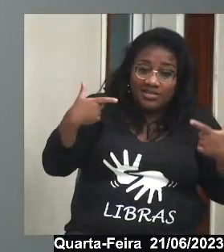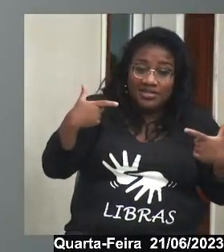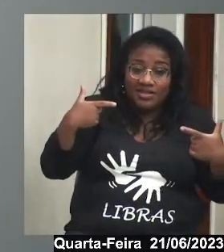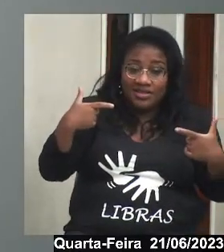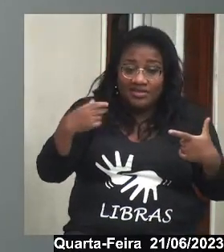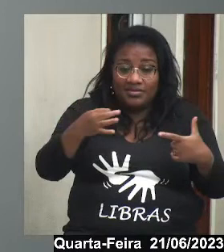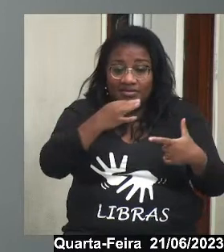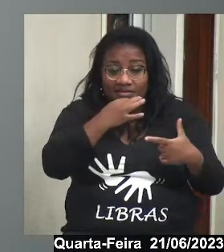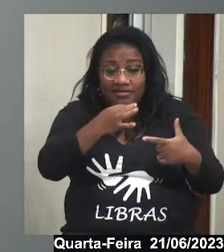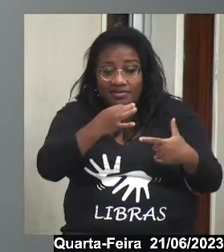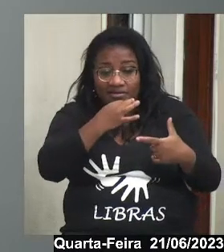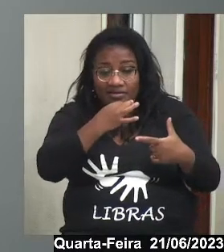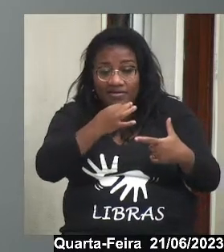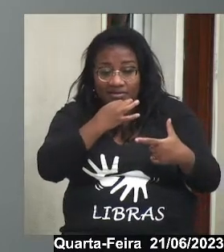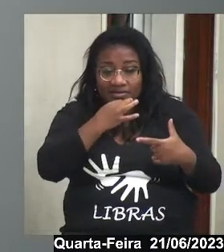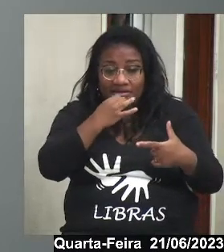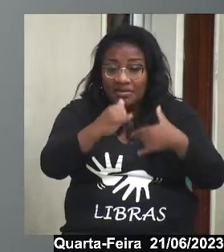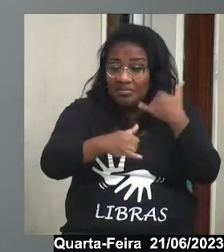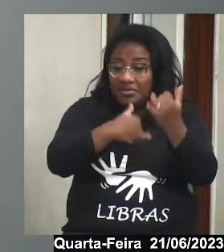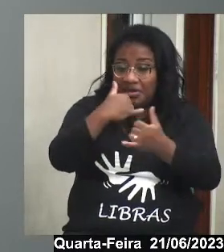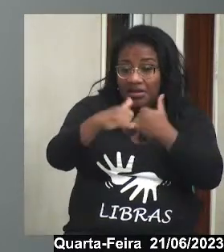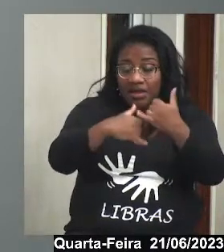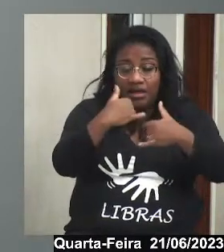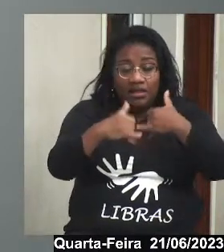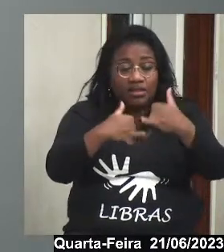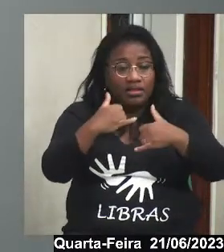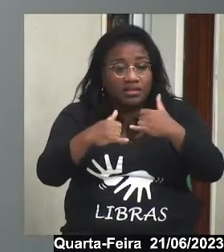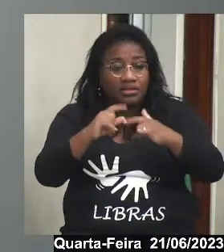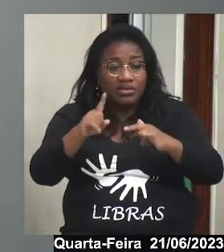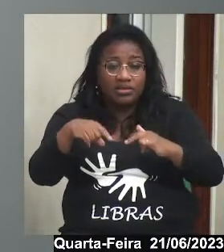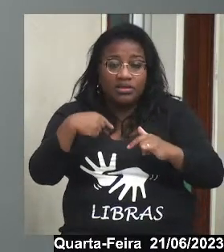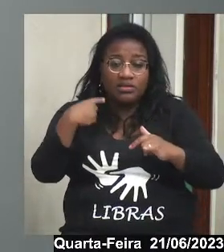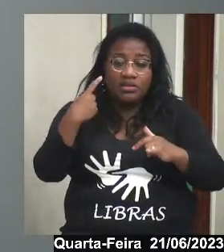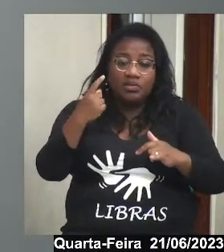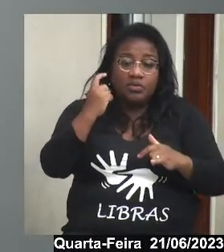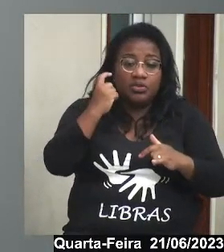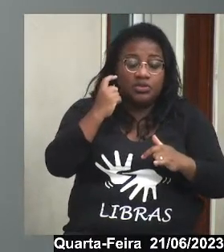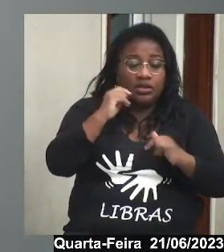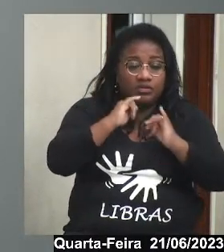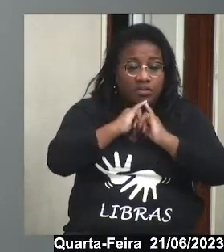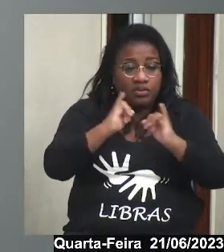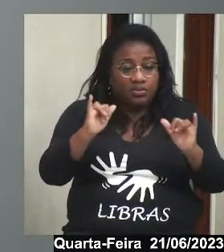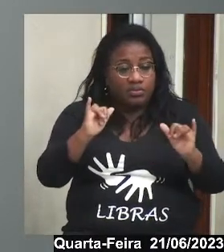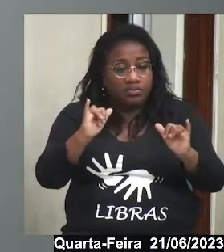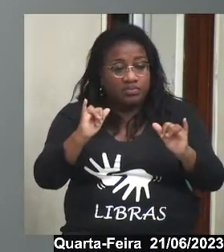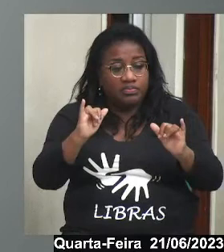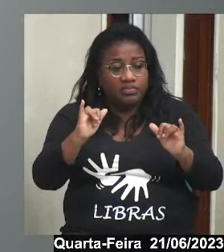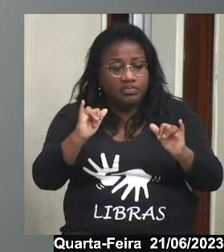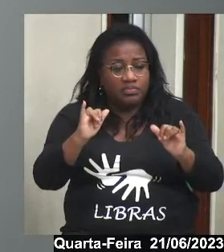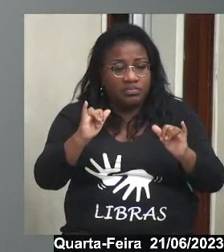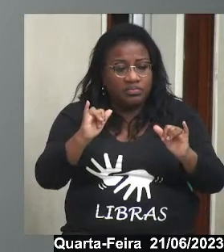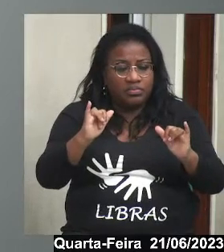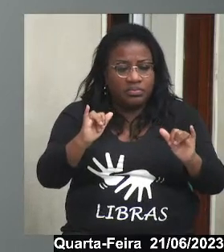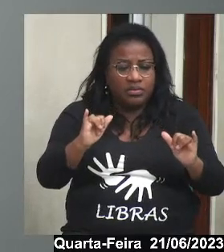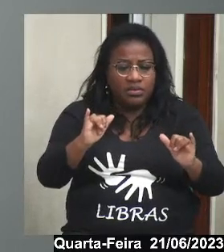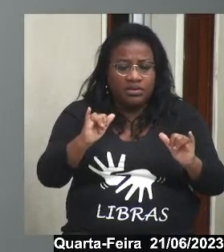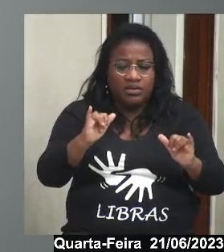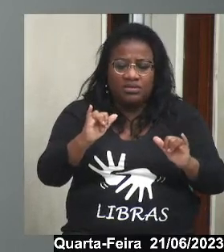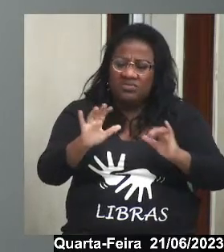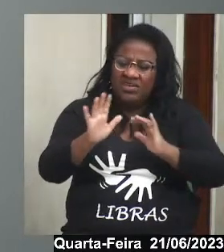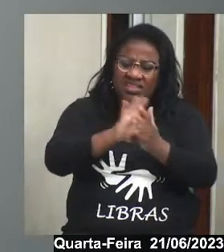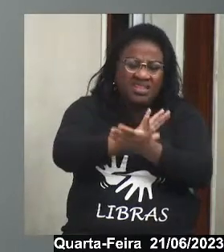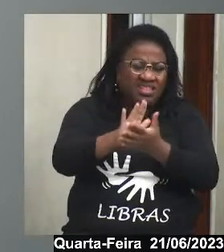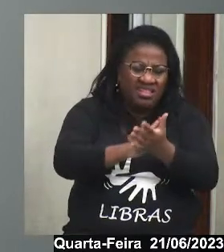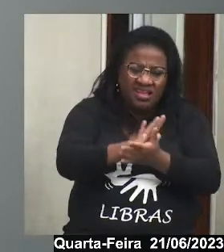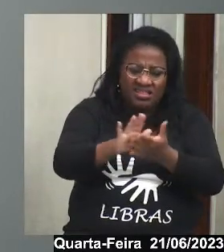piada, fazendo algumas gracinhas. Aí, depois, ele falou o seguinte... Gente, não vai ter nada, fique tranquilo, não vai